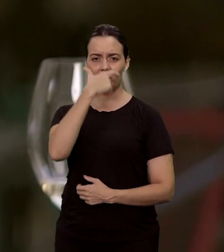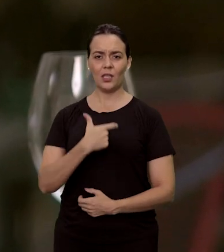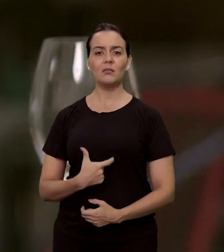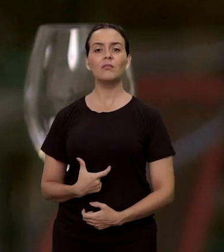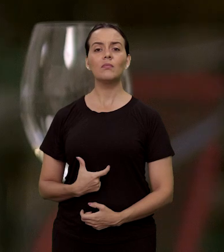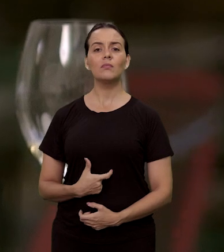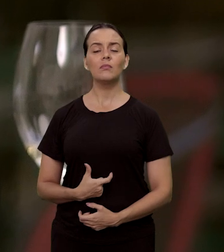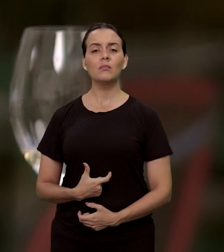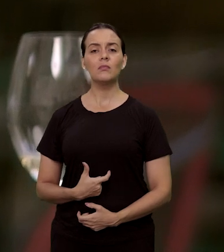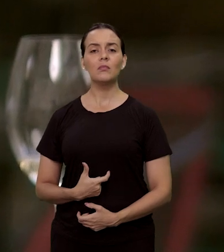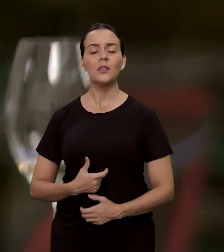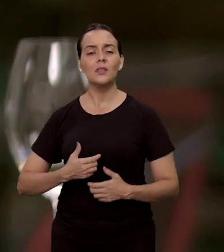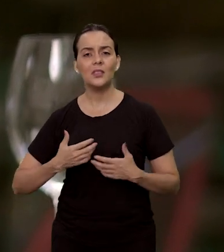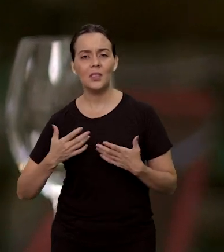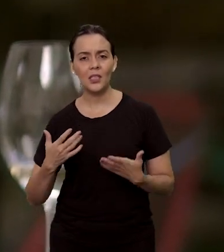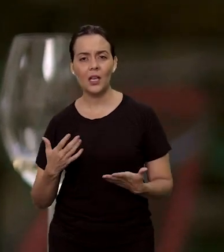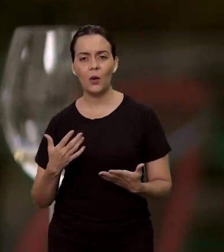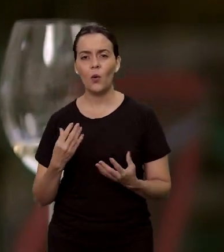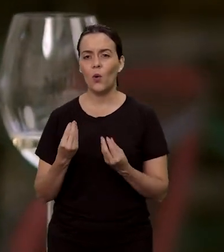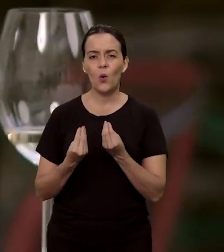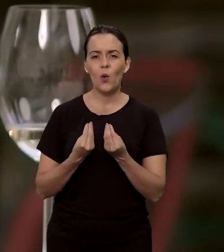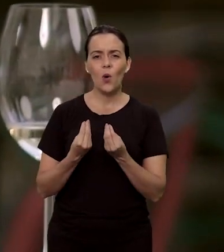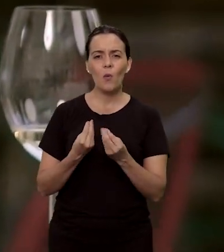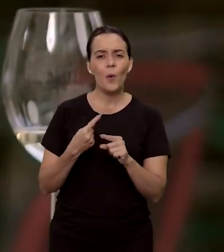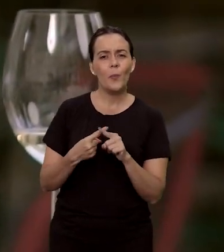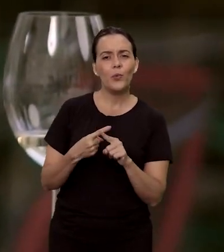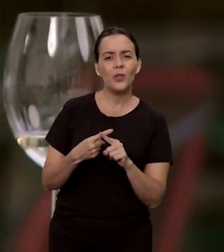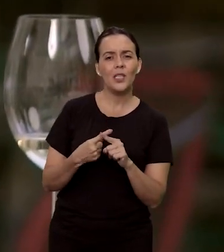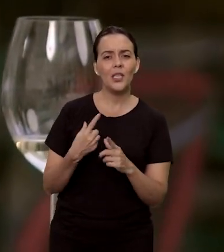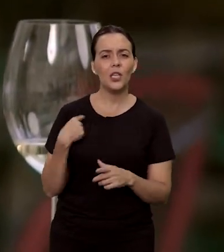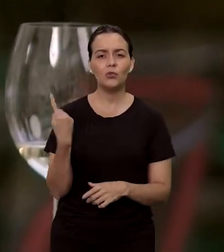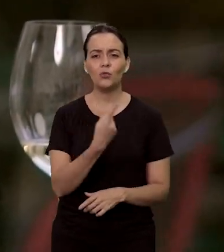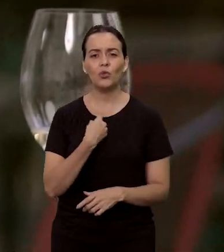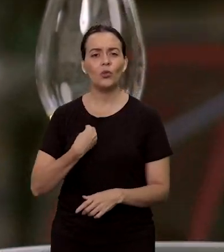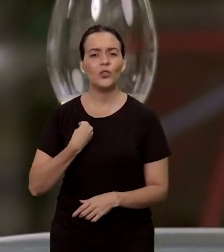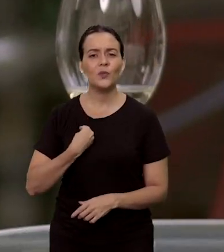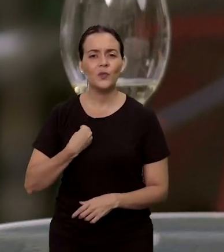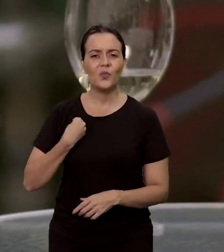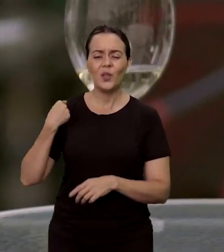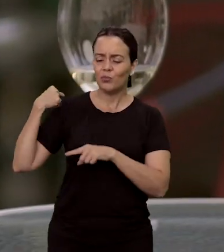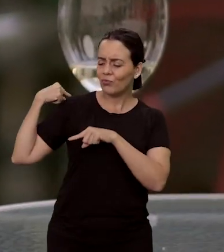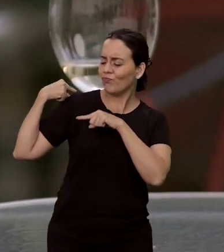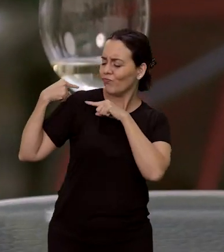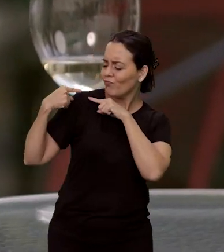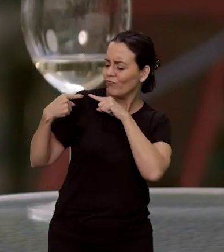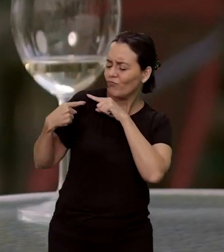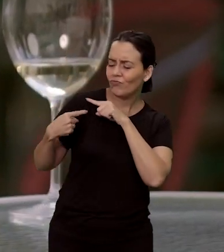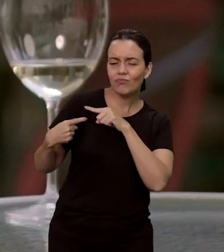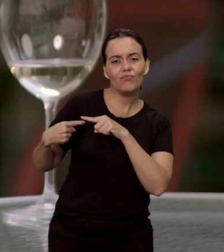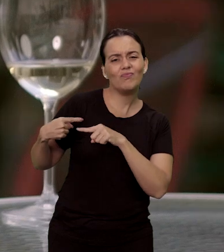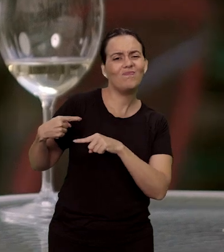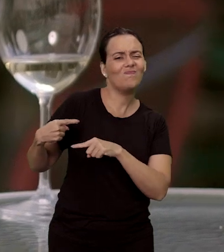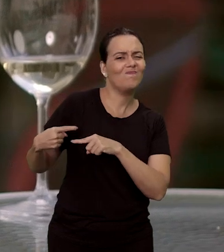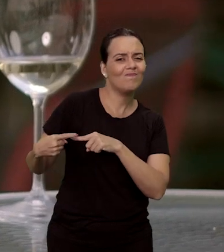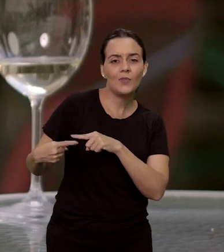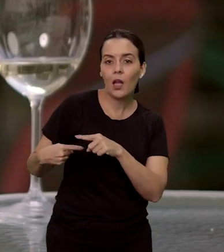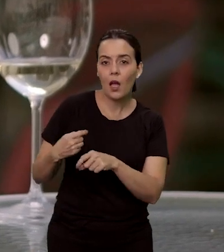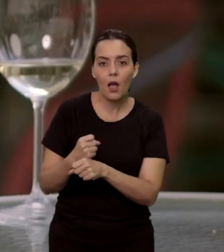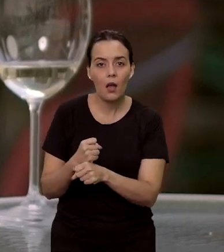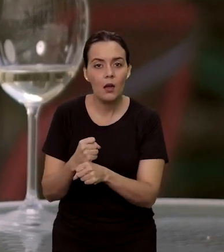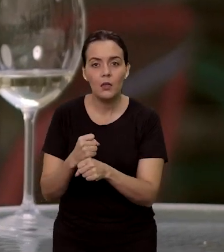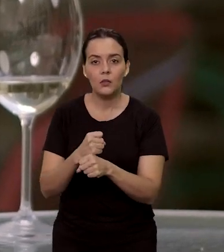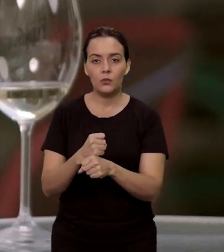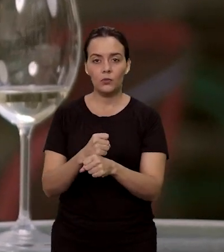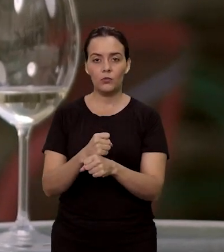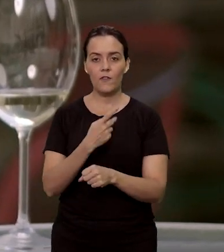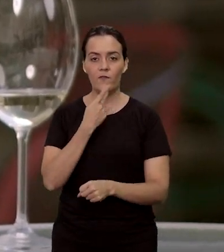pautada porque a gente vive gerações que vêm de várias décadas, né? Que negam